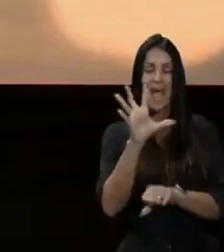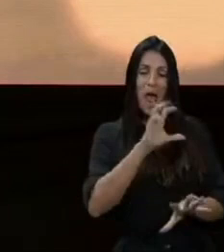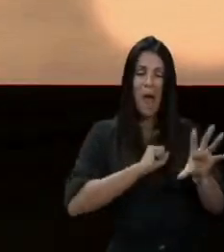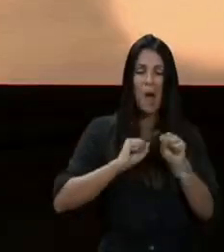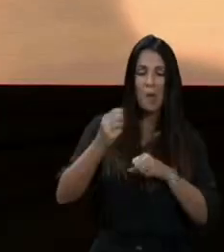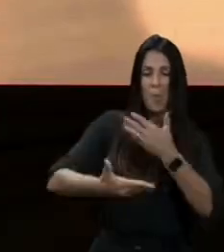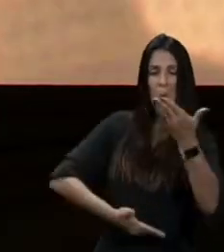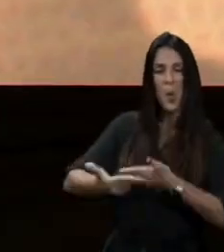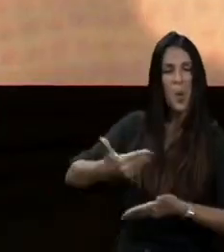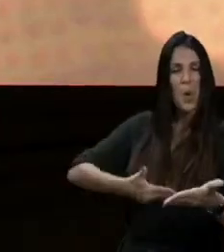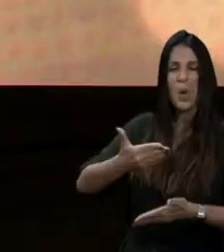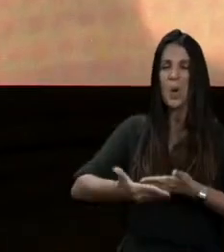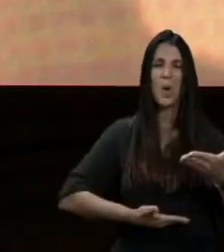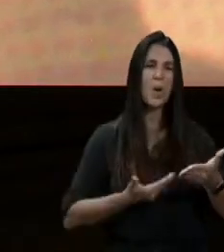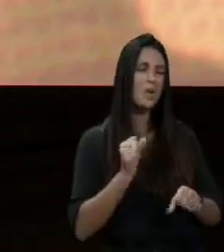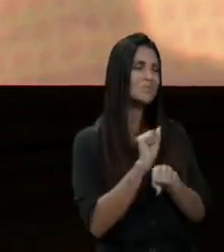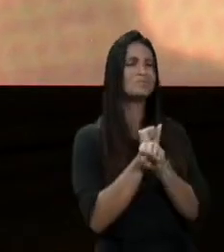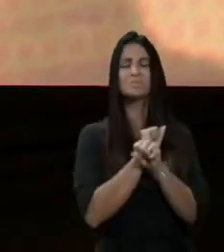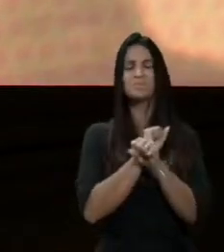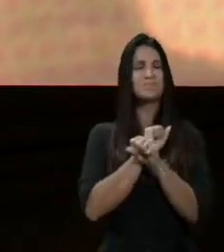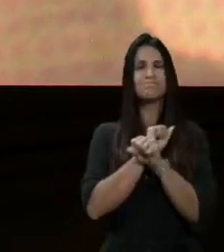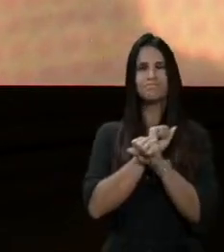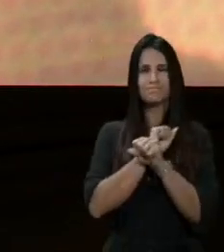nosso bom senso hoje falta bom senso